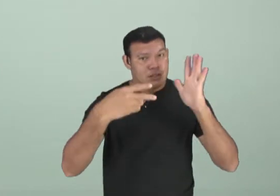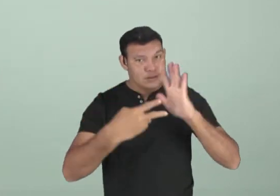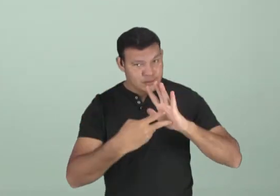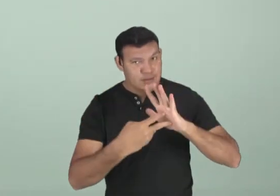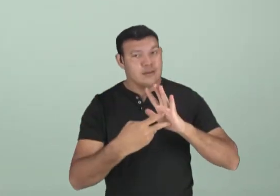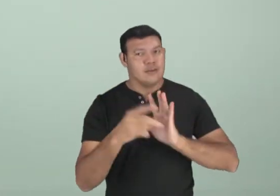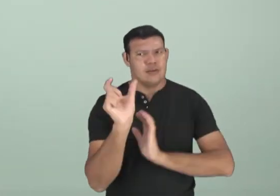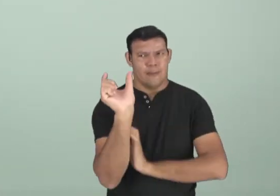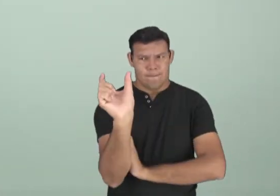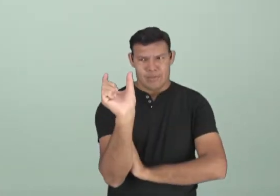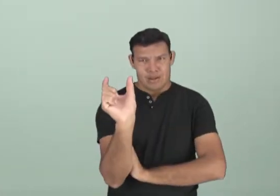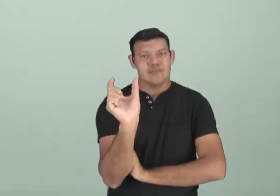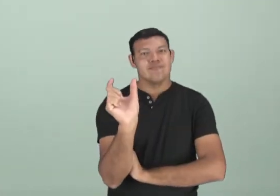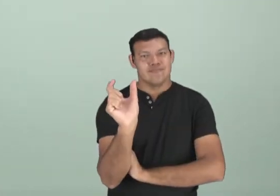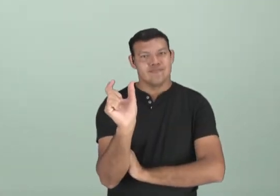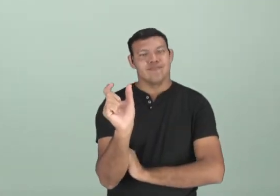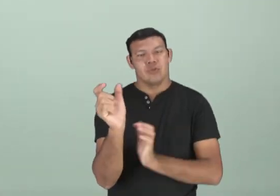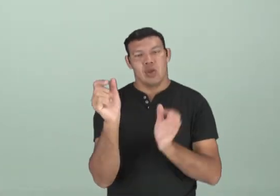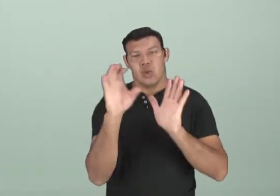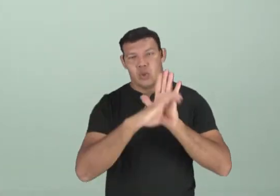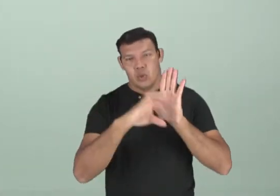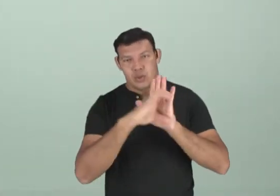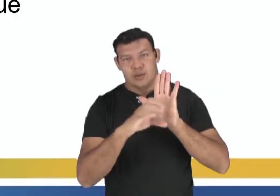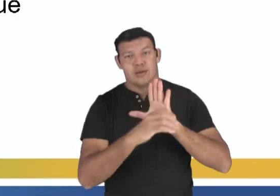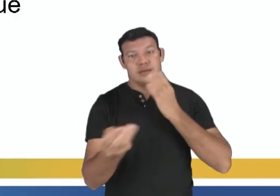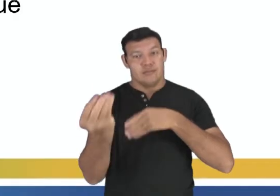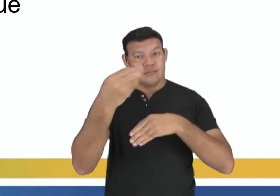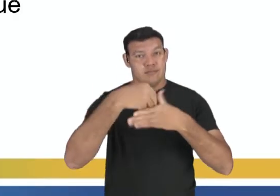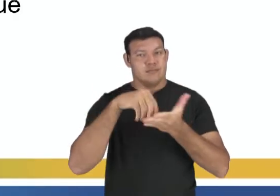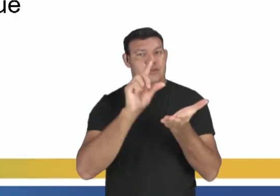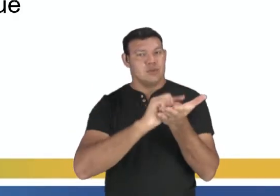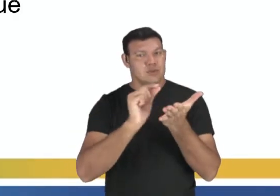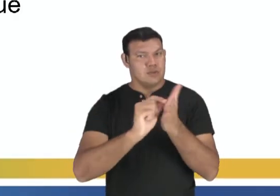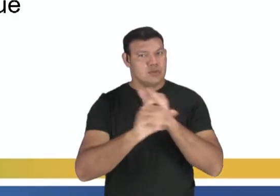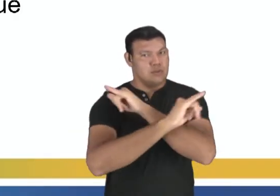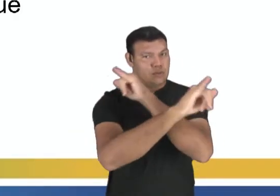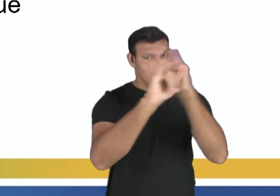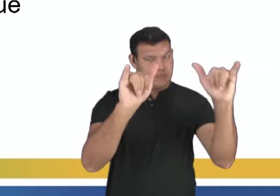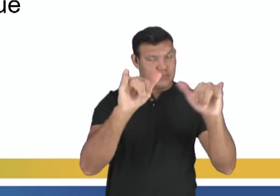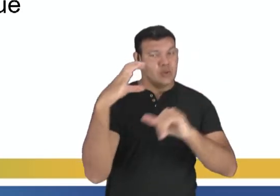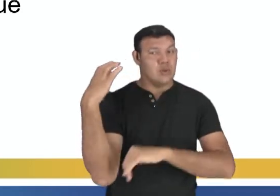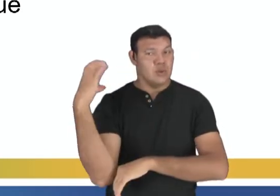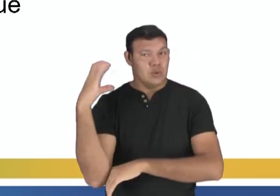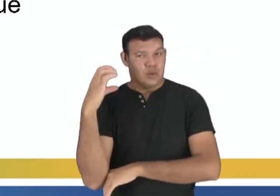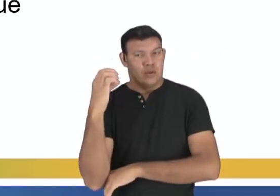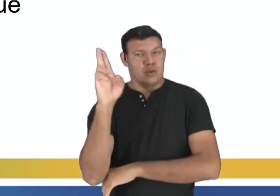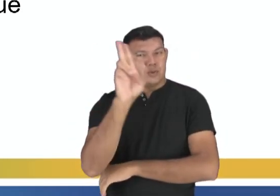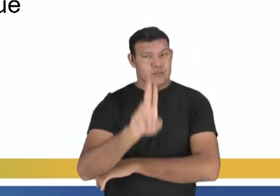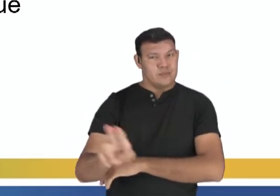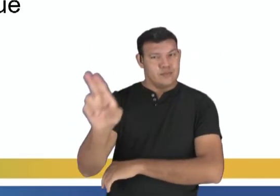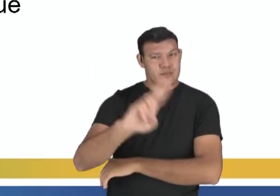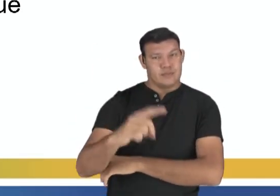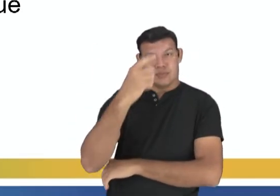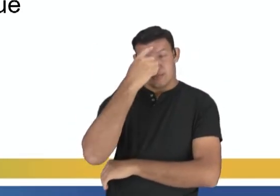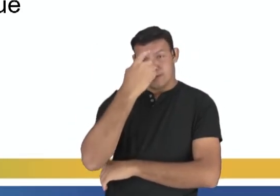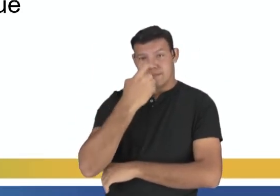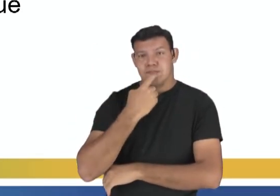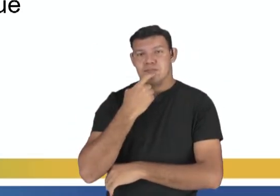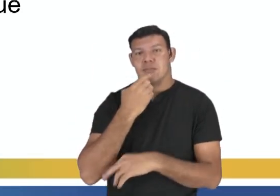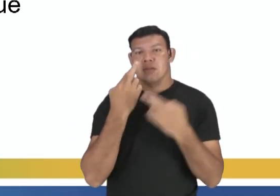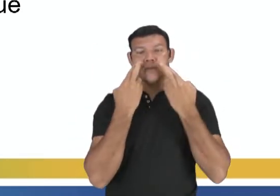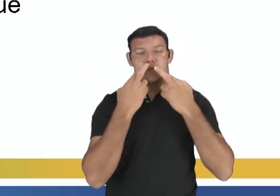de palavras, de conceitos dentro do artigo de divulgação científica. Uso de imagens e